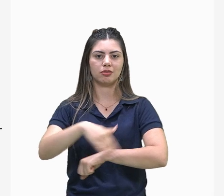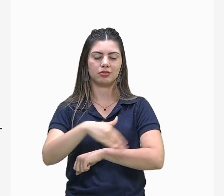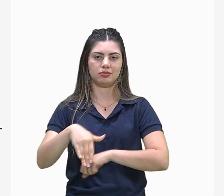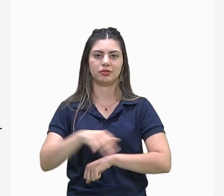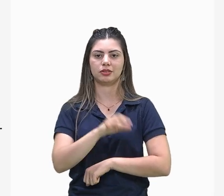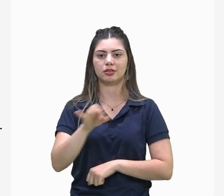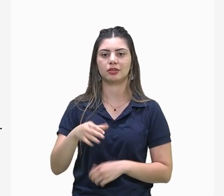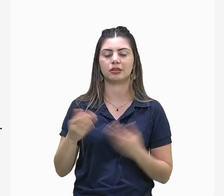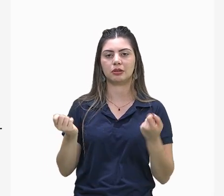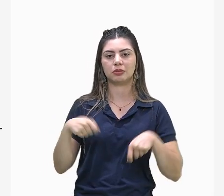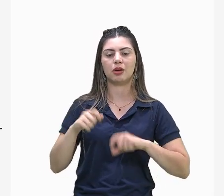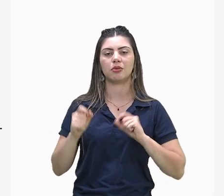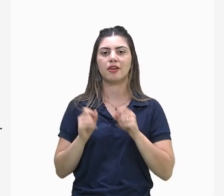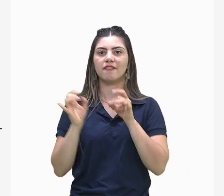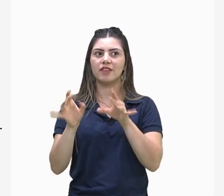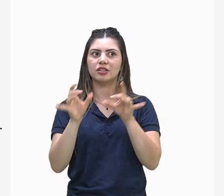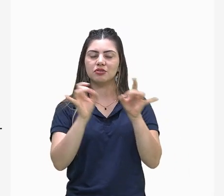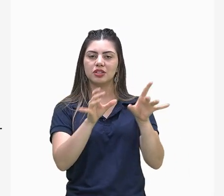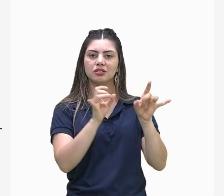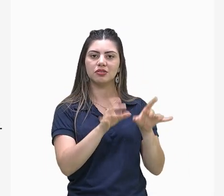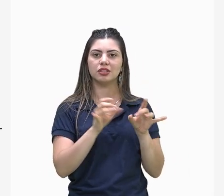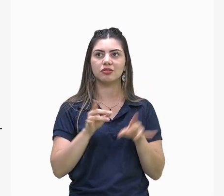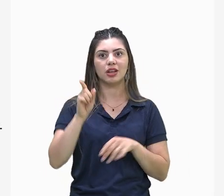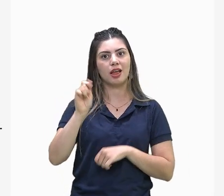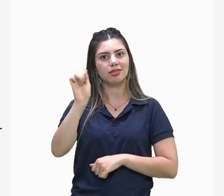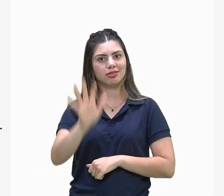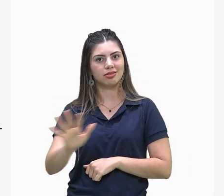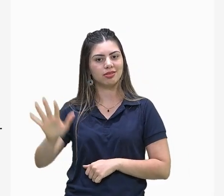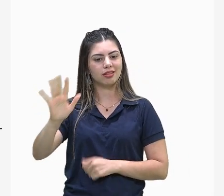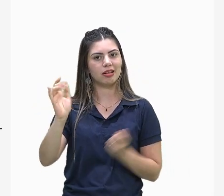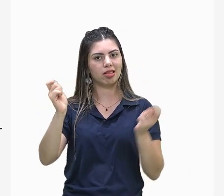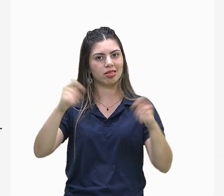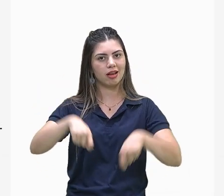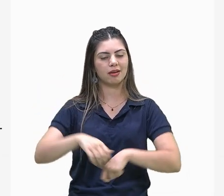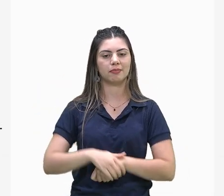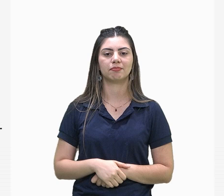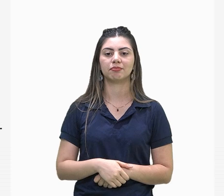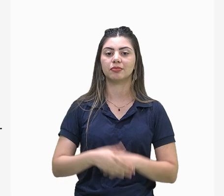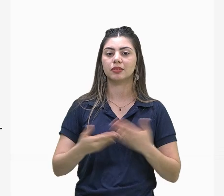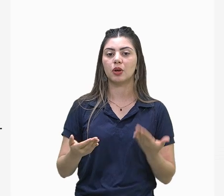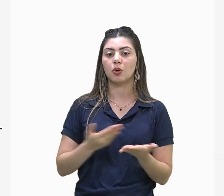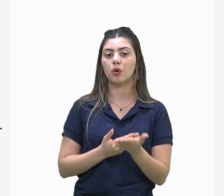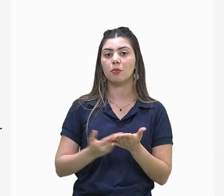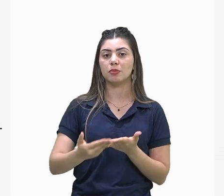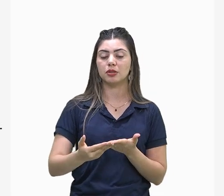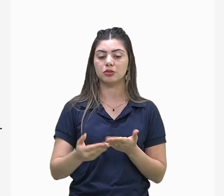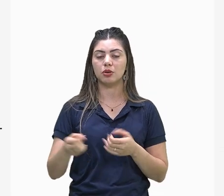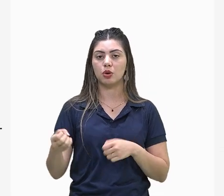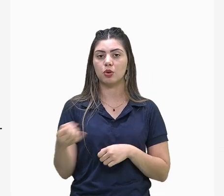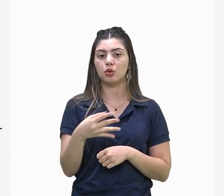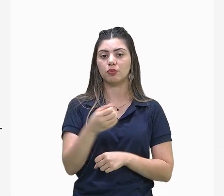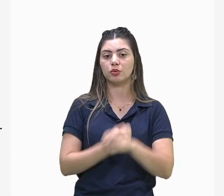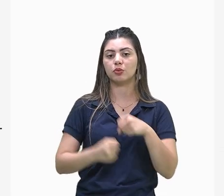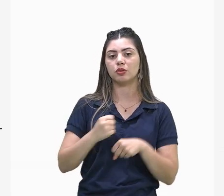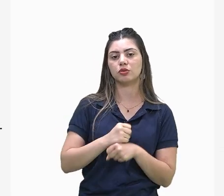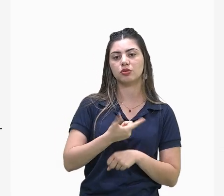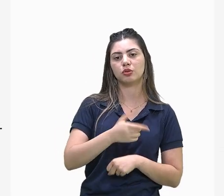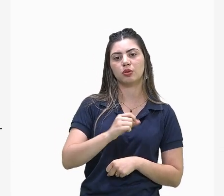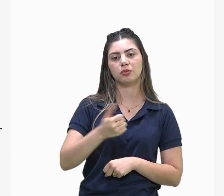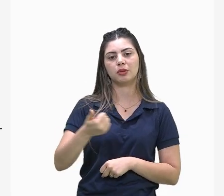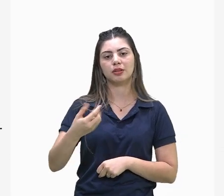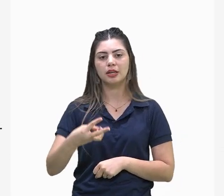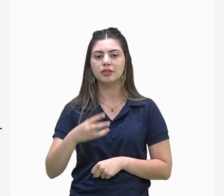quê? Fortalecendo exportações para a Ásia, tá? Inaugurado em 2013, ainda precisa de